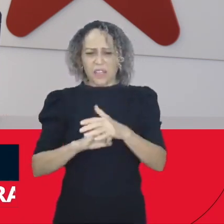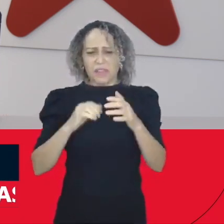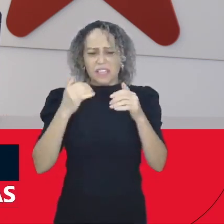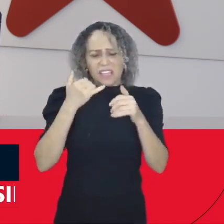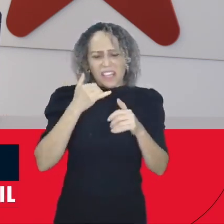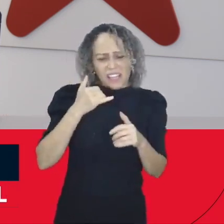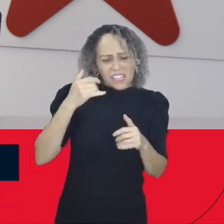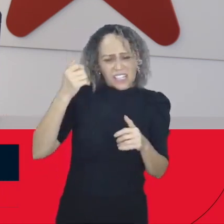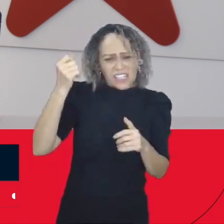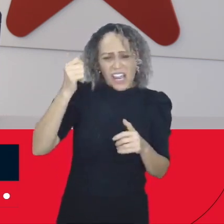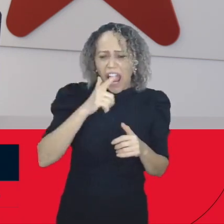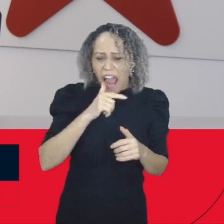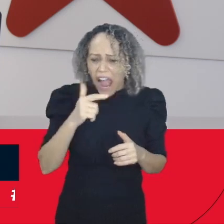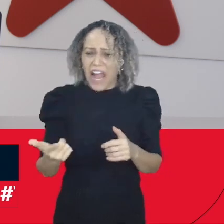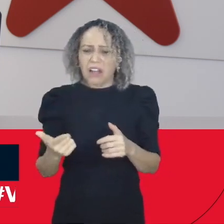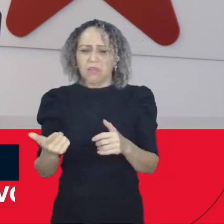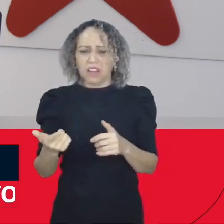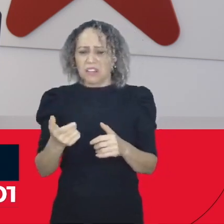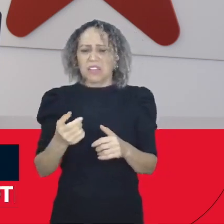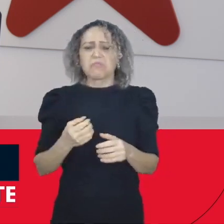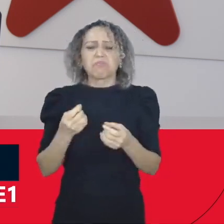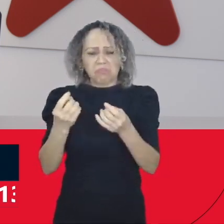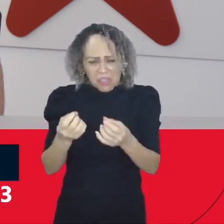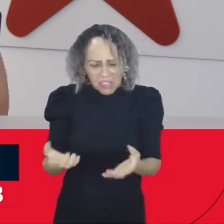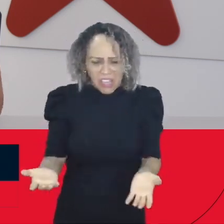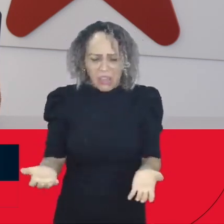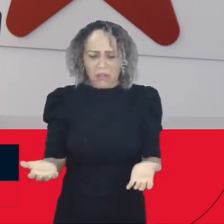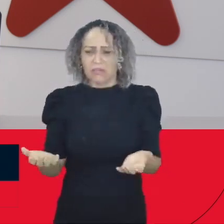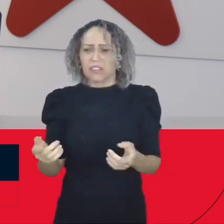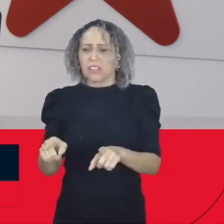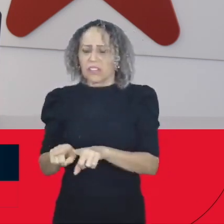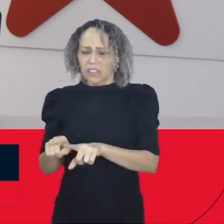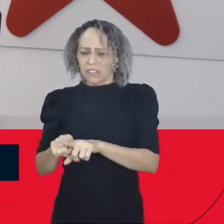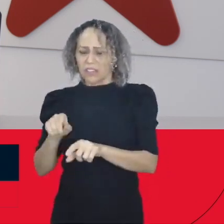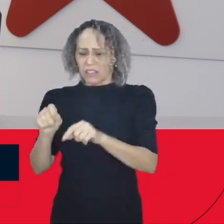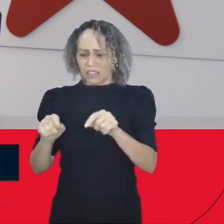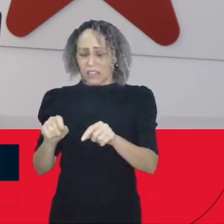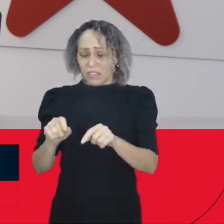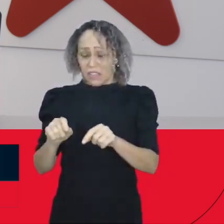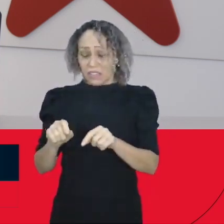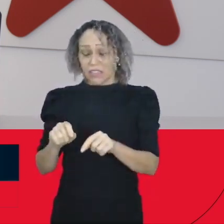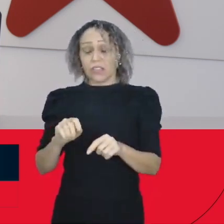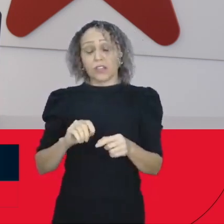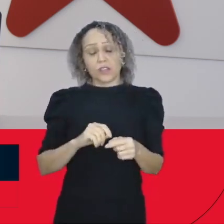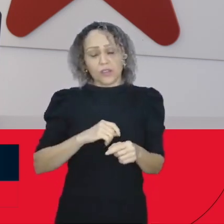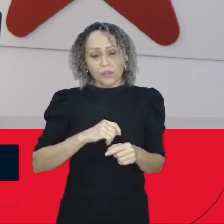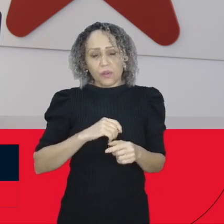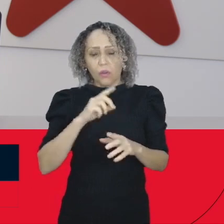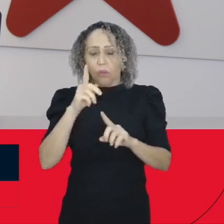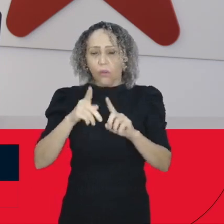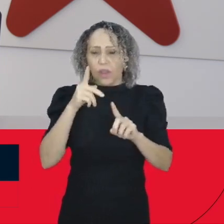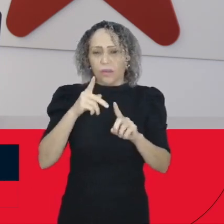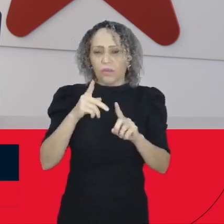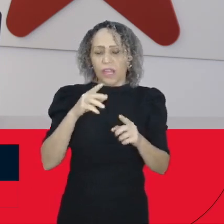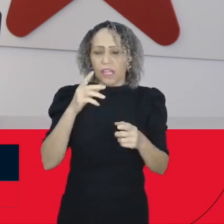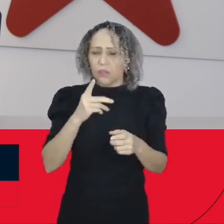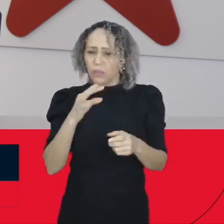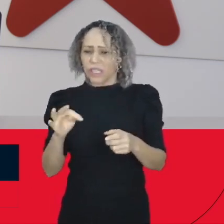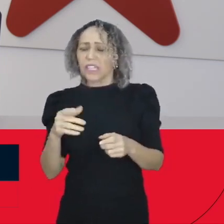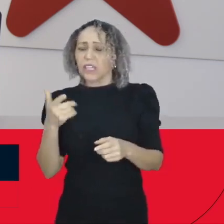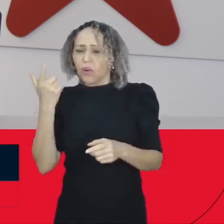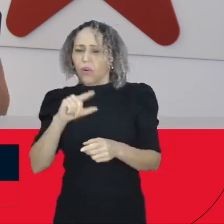políticas, né, conseguiram barrar essa privatização da água, porque se fosse por vontade do governador também teria acontecido. Além disso,